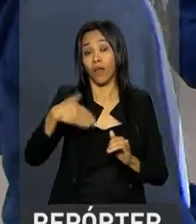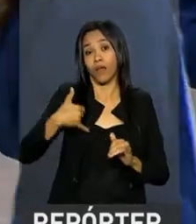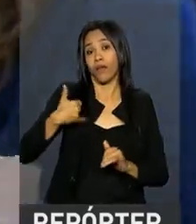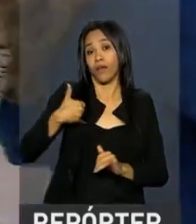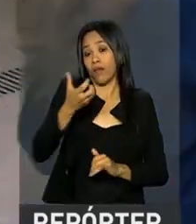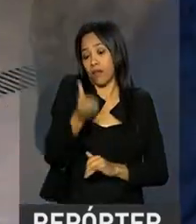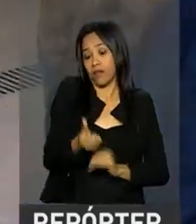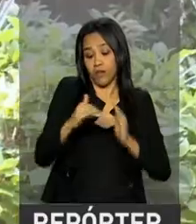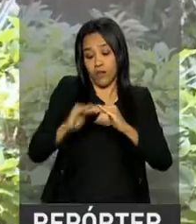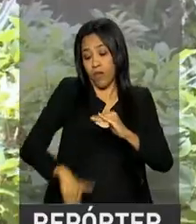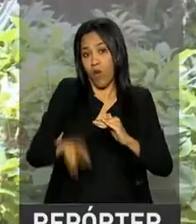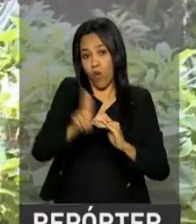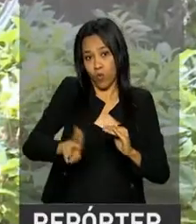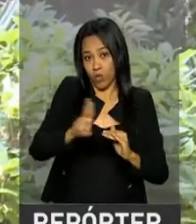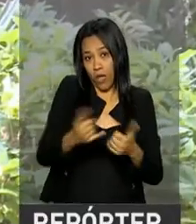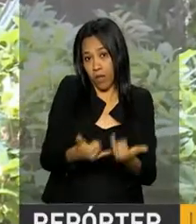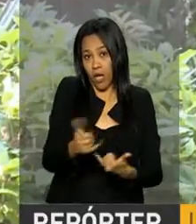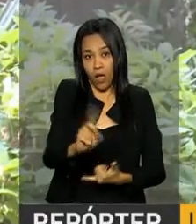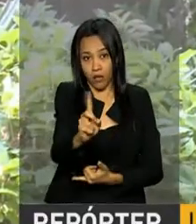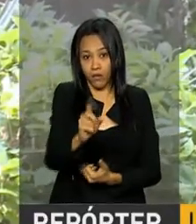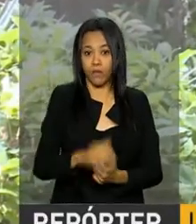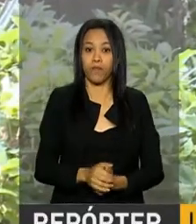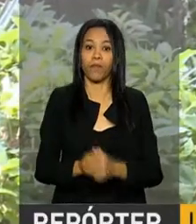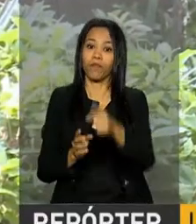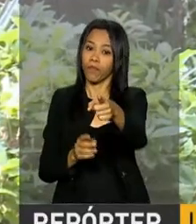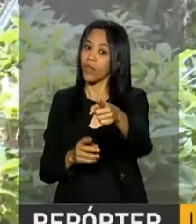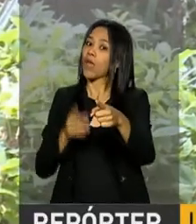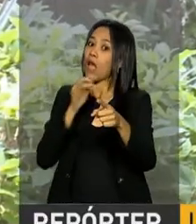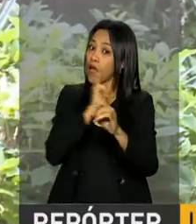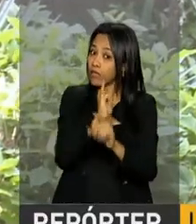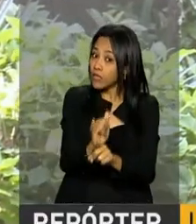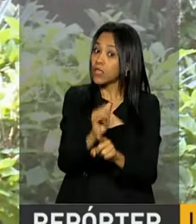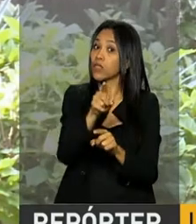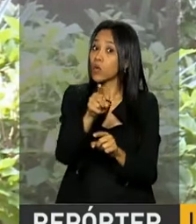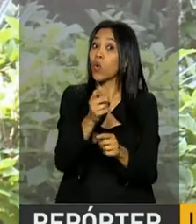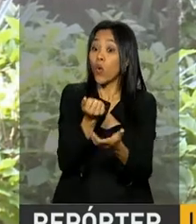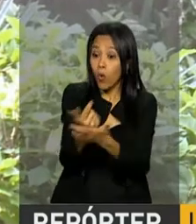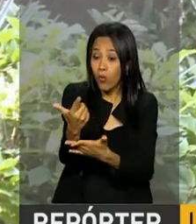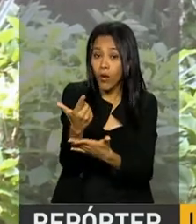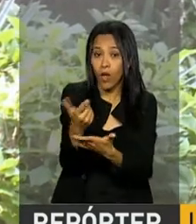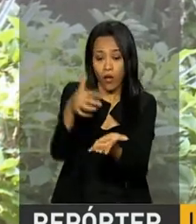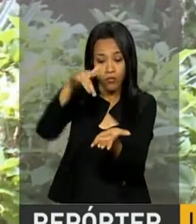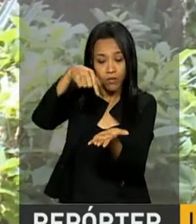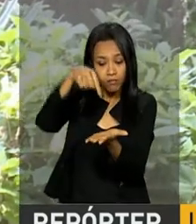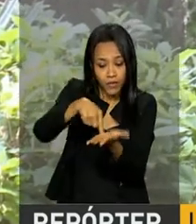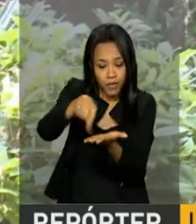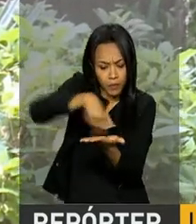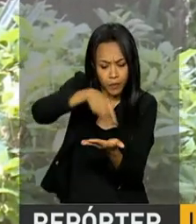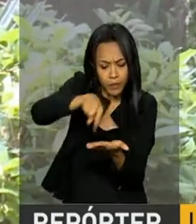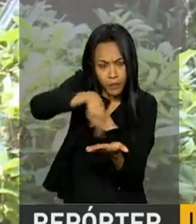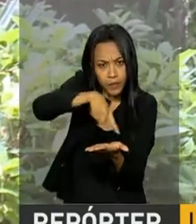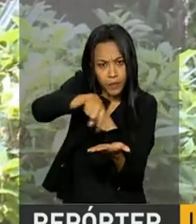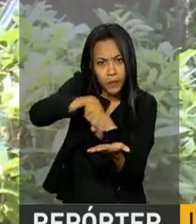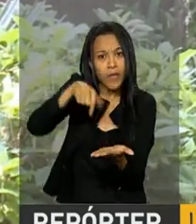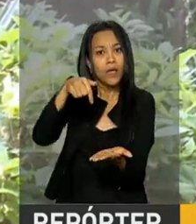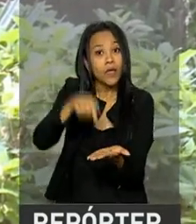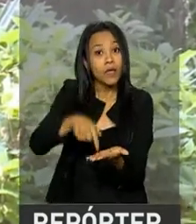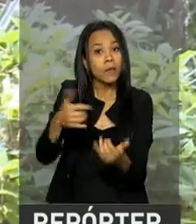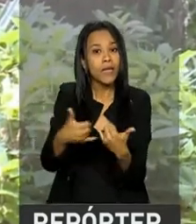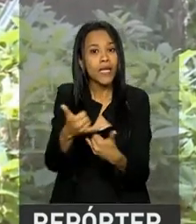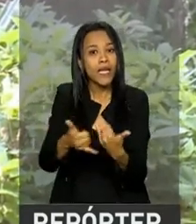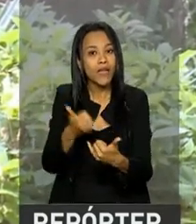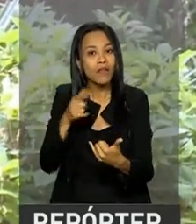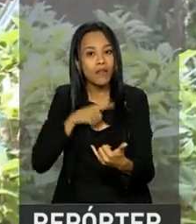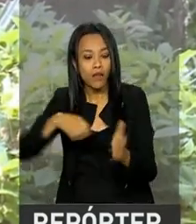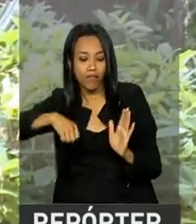menores de 6 anos. Um cuidado importante que o responsável deve ter ao adquirir o produto é comprar sempre um brinquedo que tenha